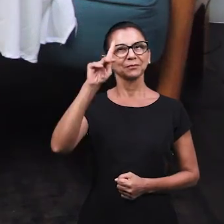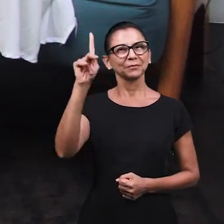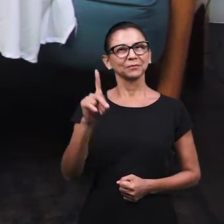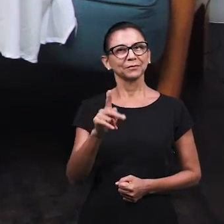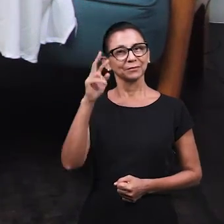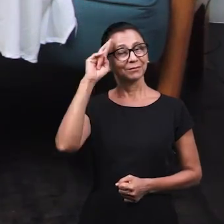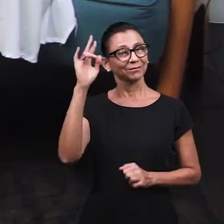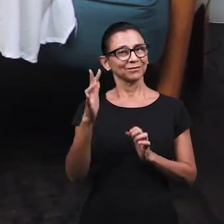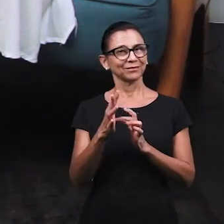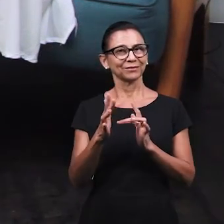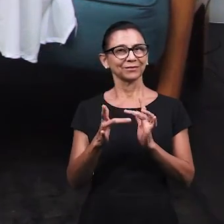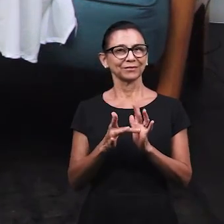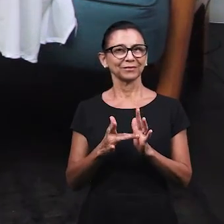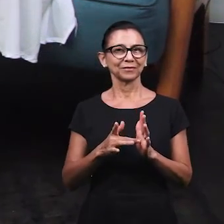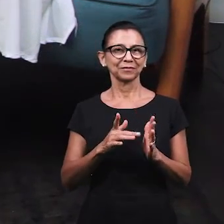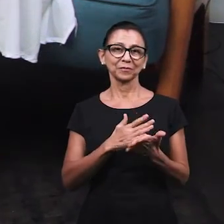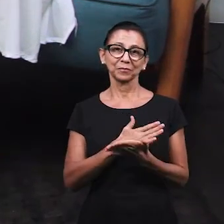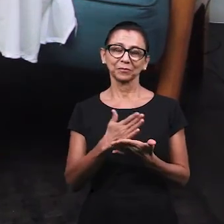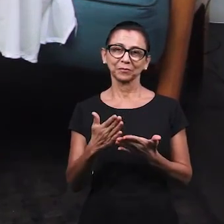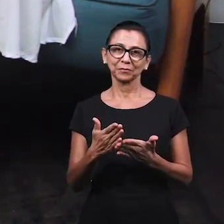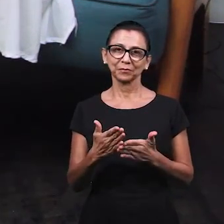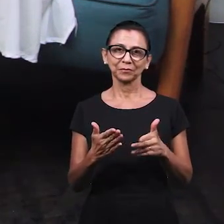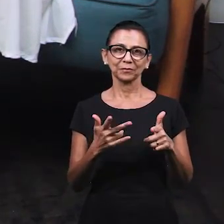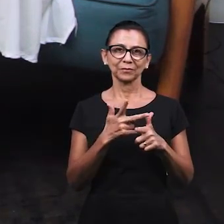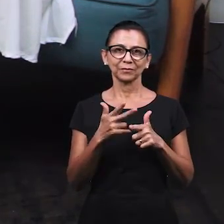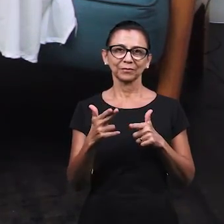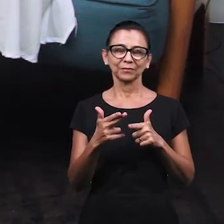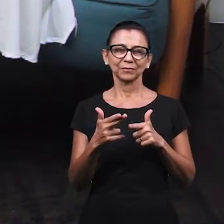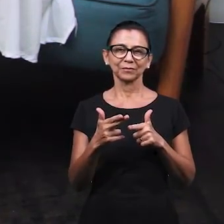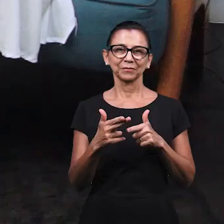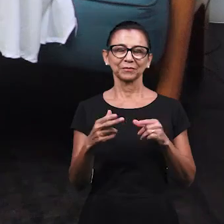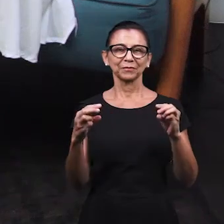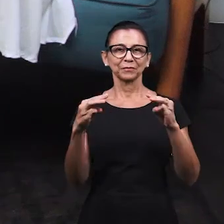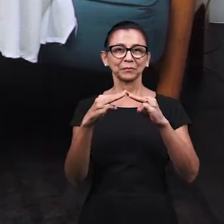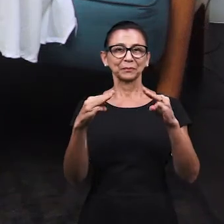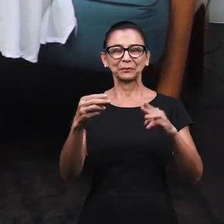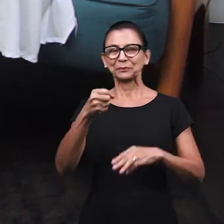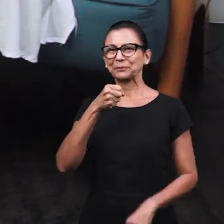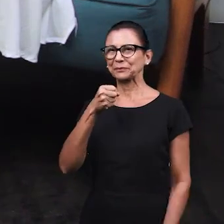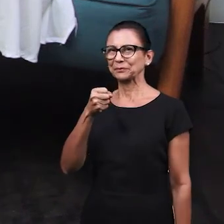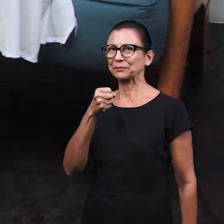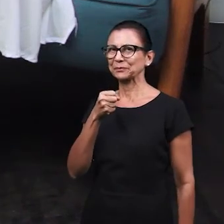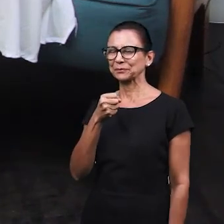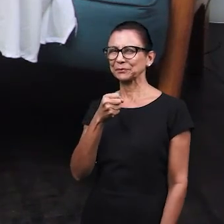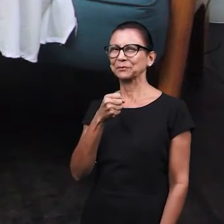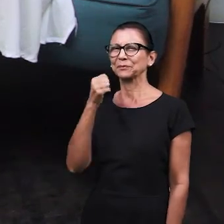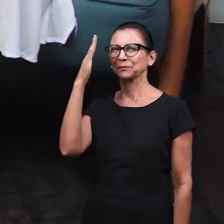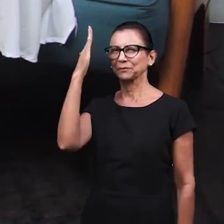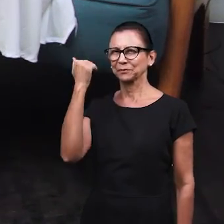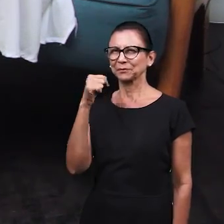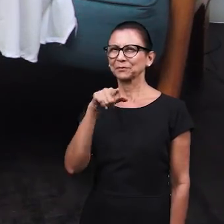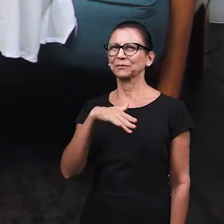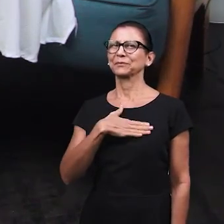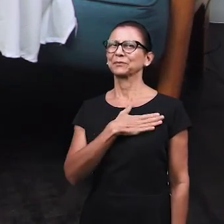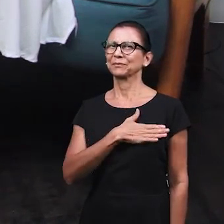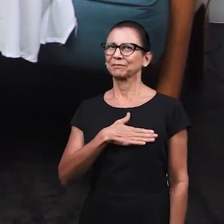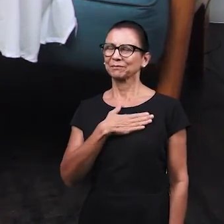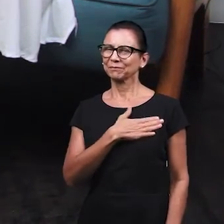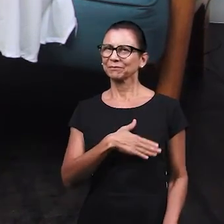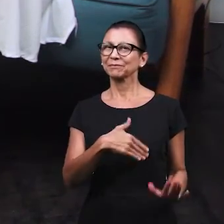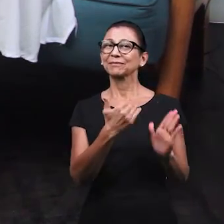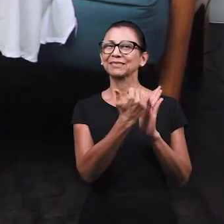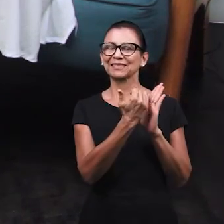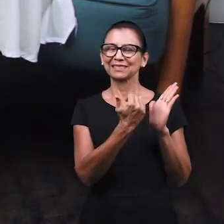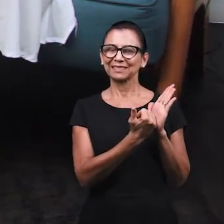Irmãos, a paz do Senhor Jesus, nós estamos começando mais uma edição do Manaim Entrevista. E eu sei que você gosta desse quadro,